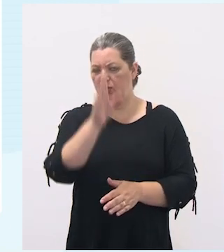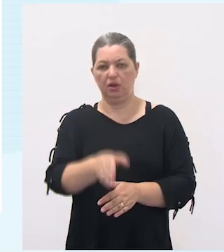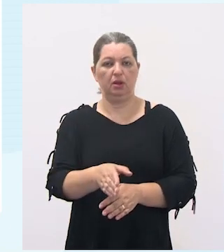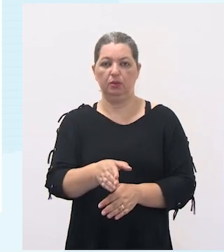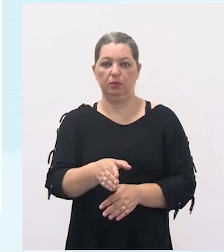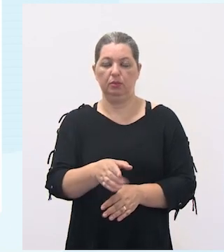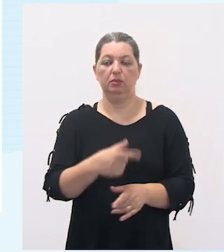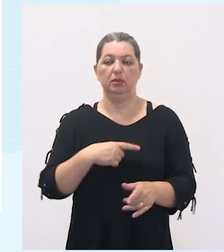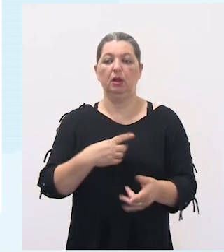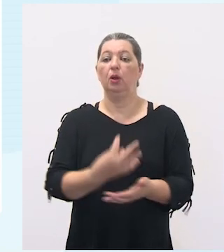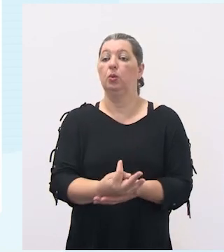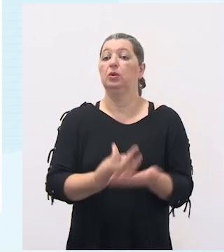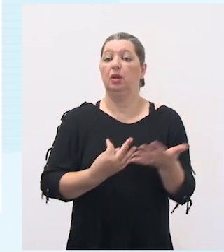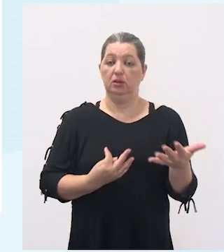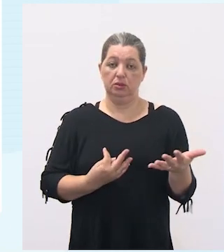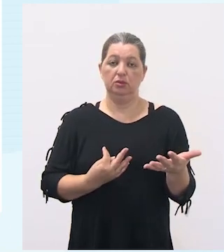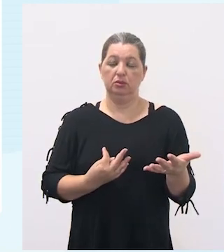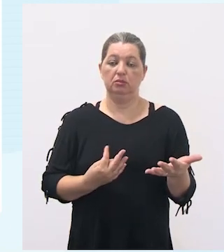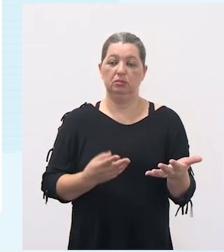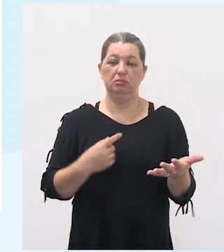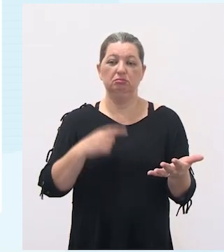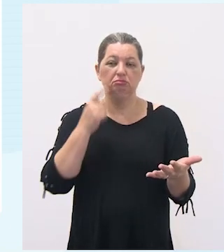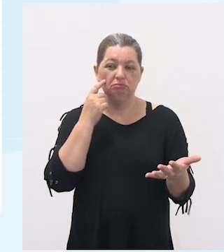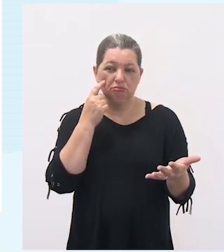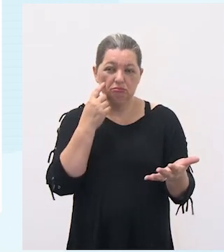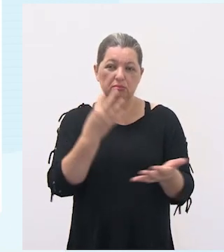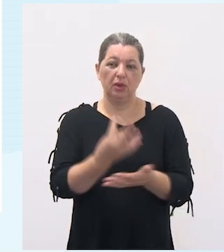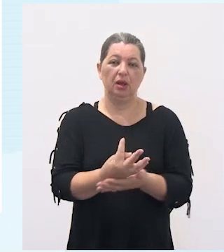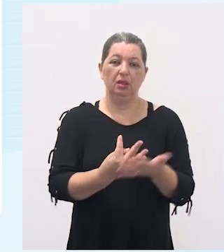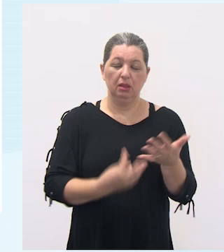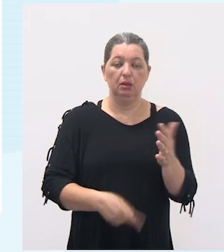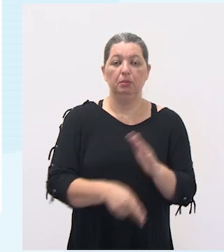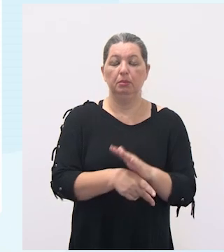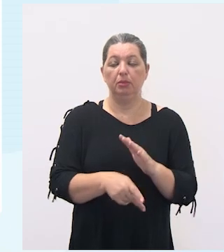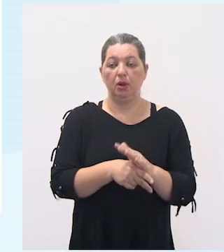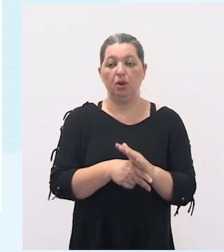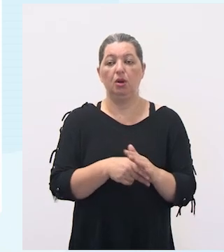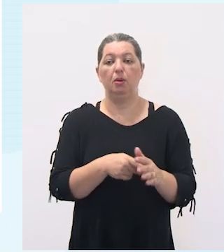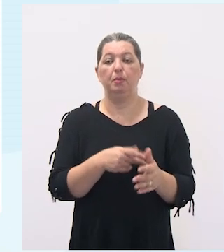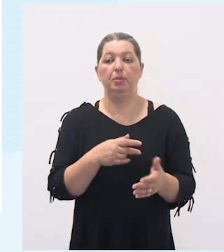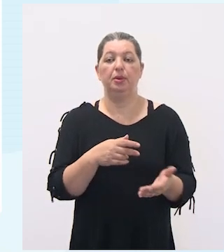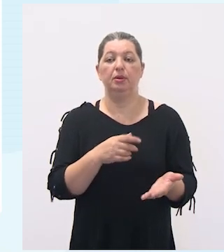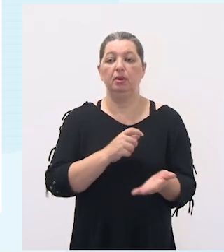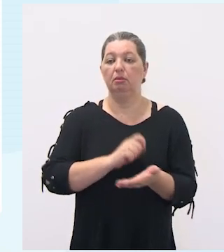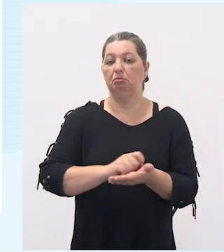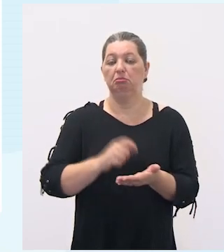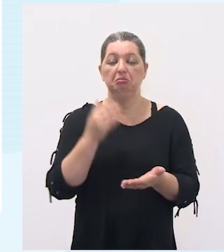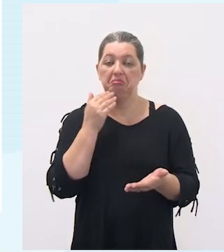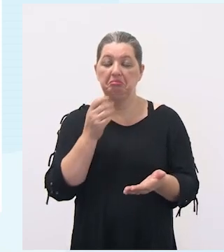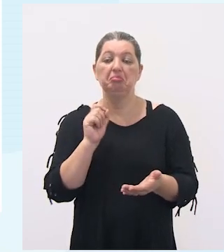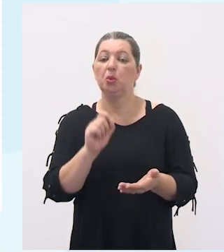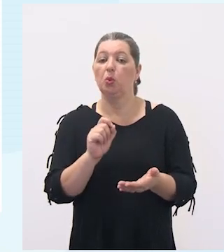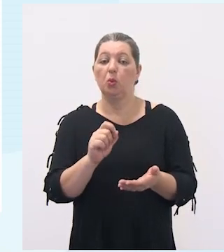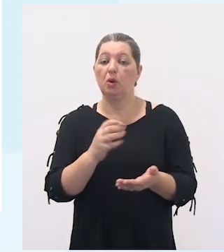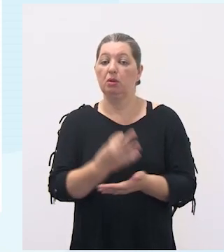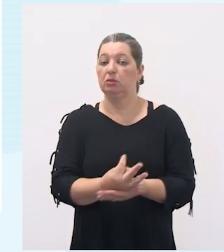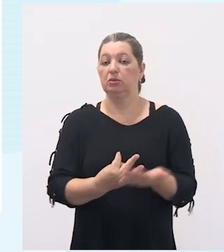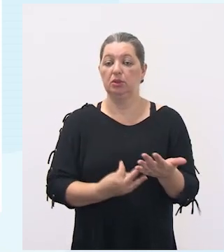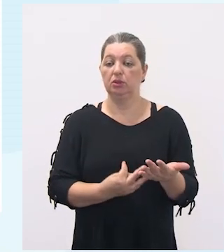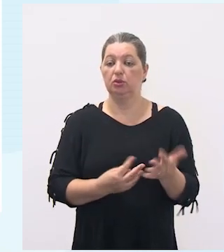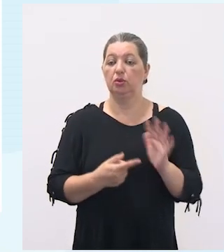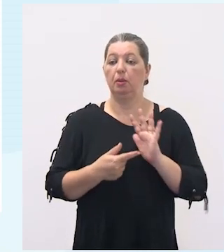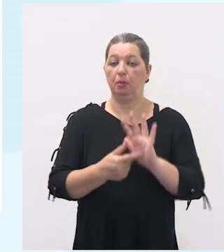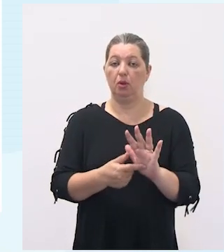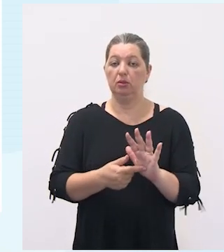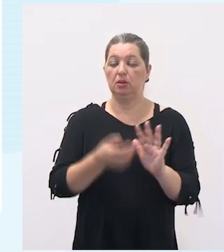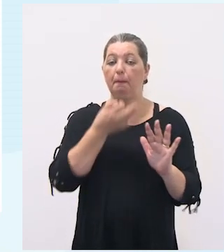tenho um texto aí, esse texto é um trecho de uma resenha e vai diretamente perguntar qual desse trecho